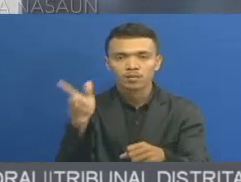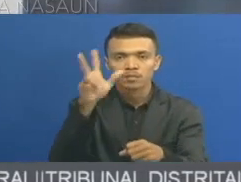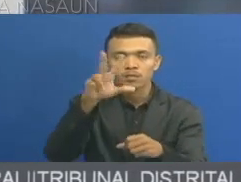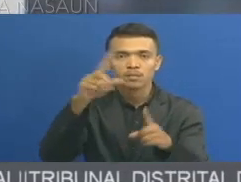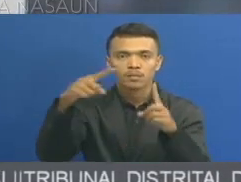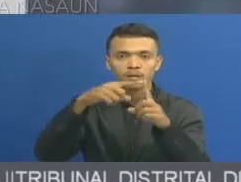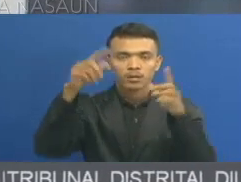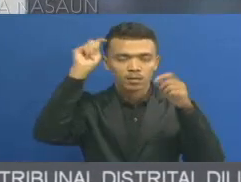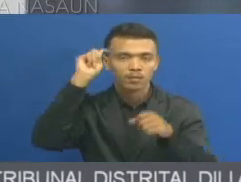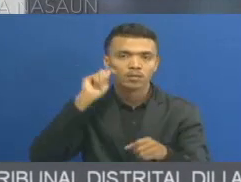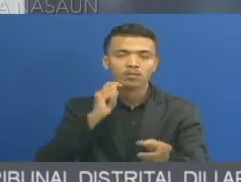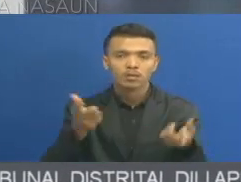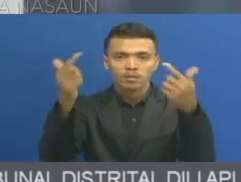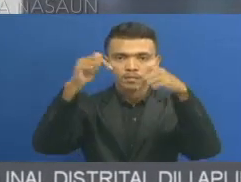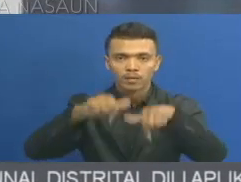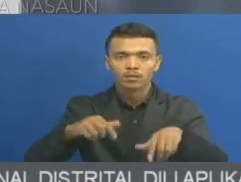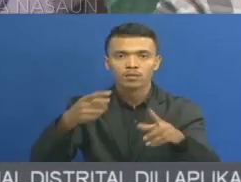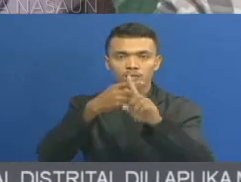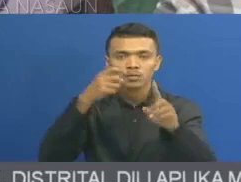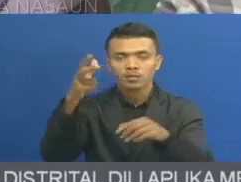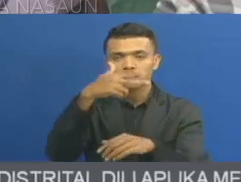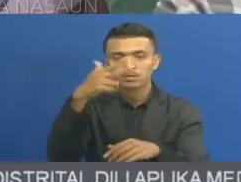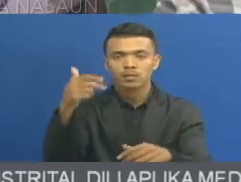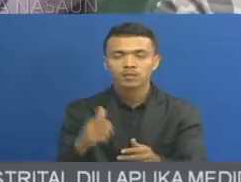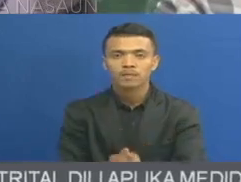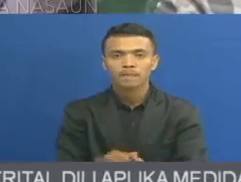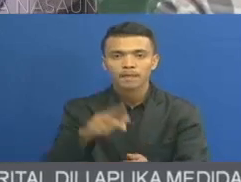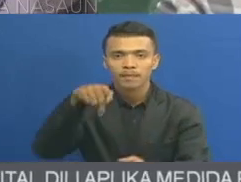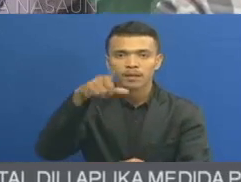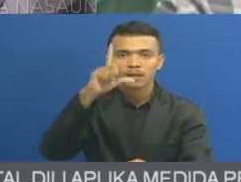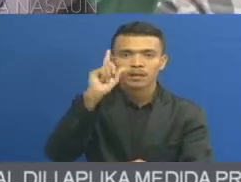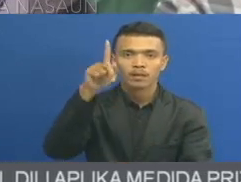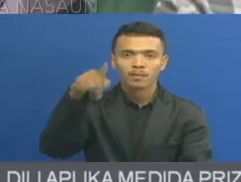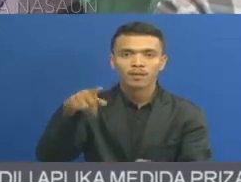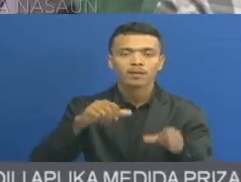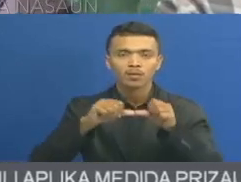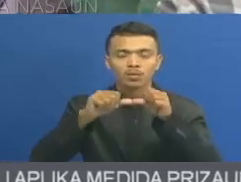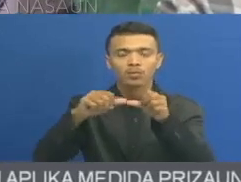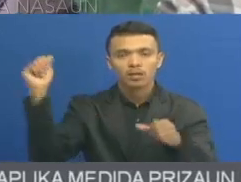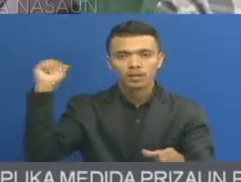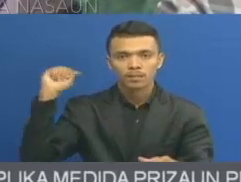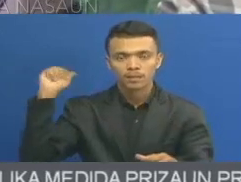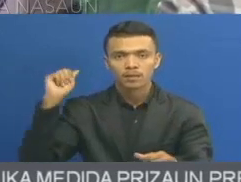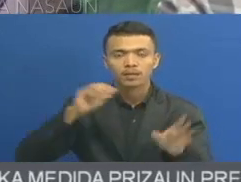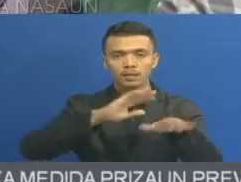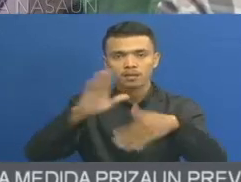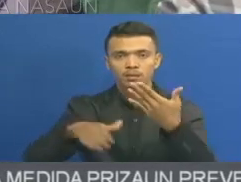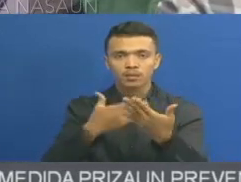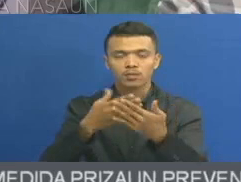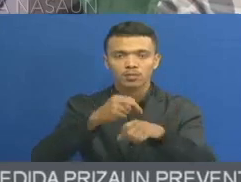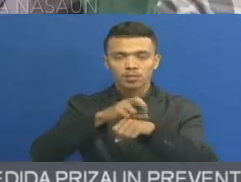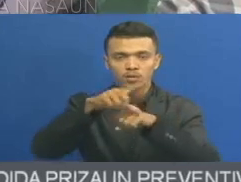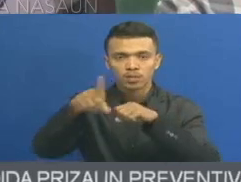Cimeira ASEAN e a Labuan Bazo, Indonésia. PLP continua a campanha e a território tanto Liusi